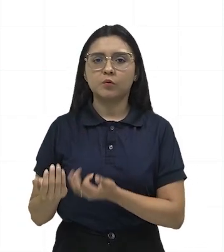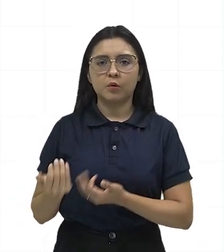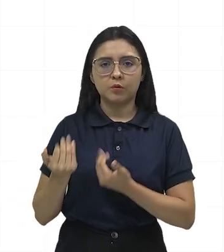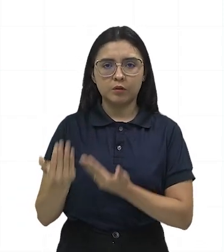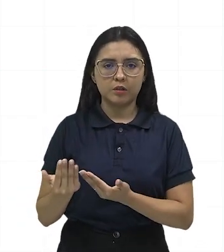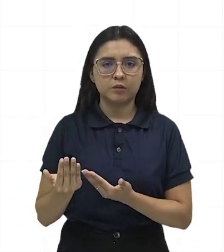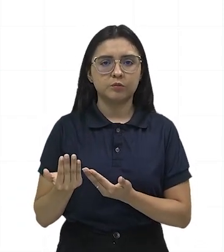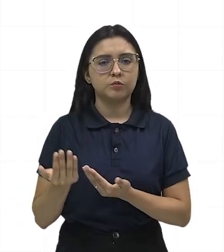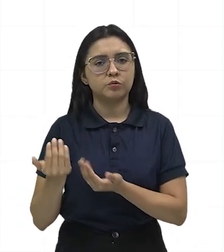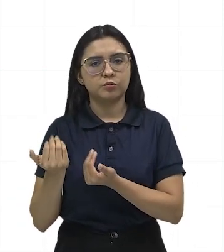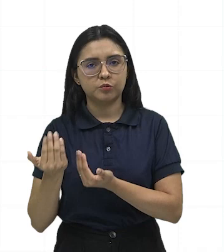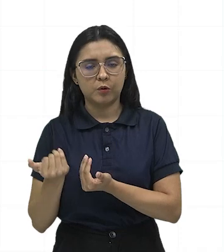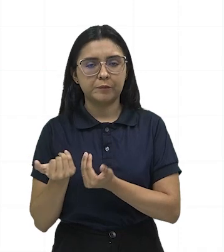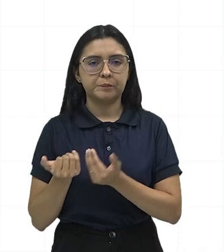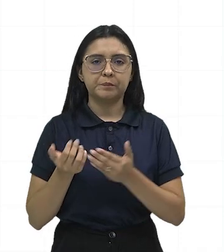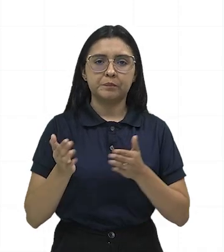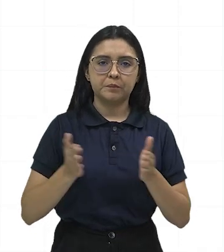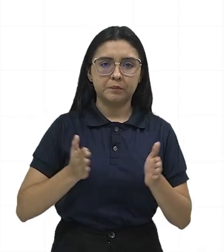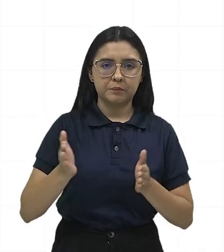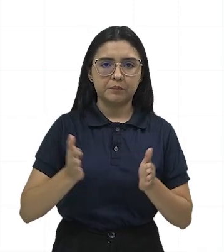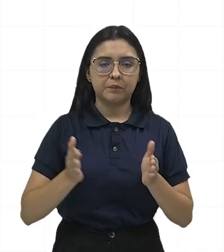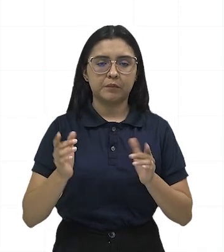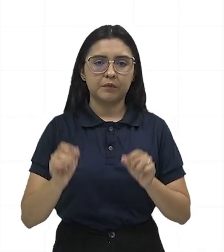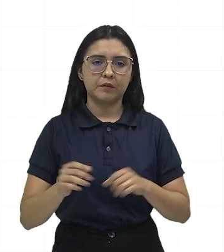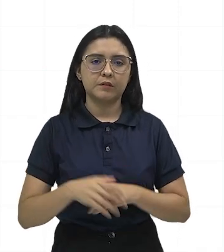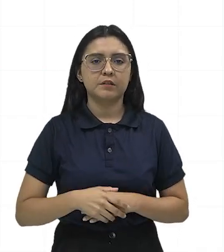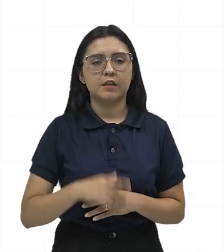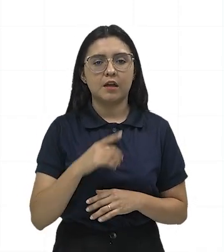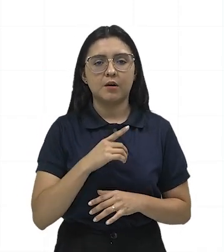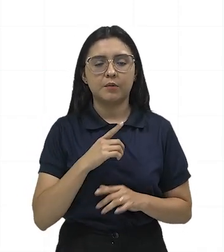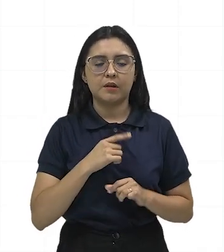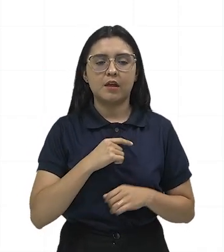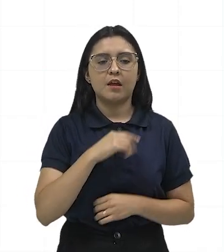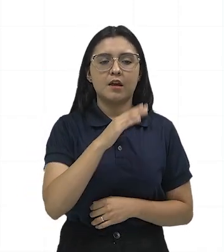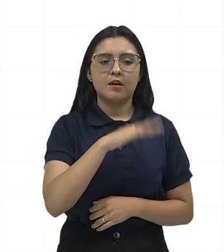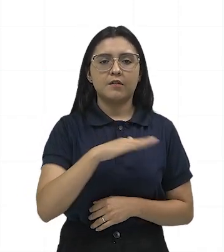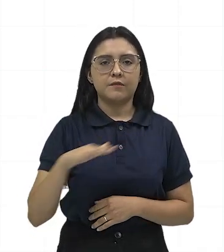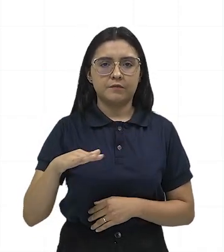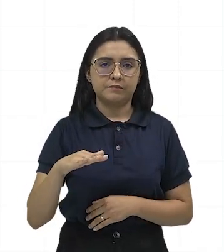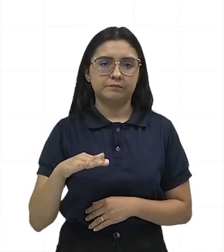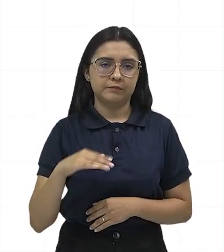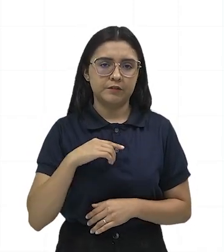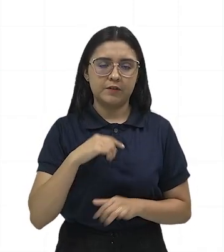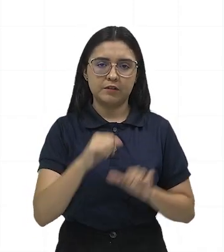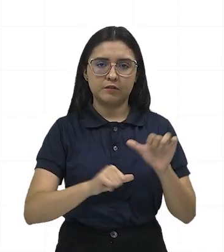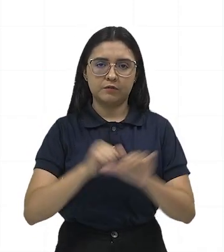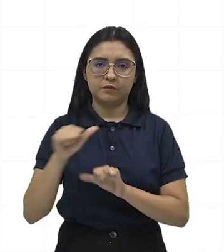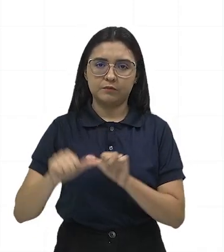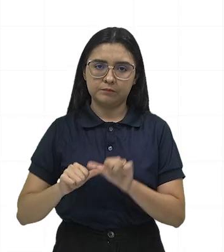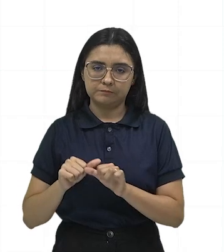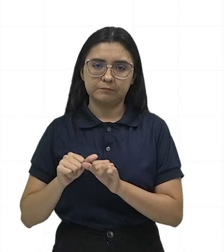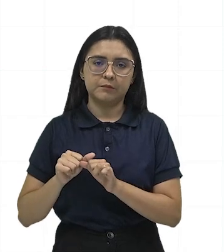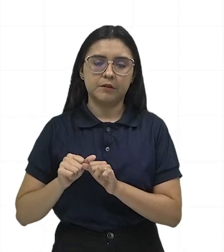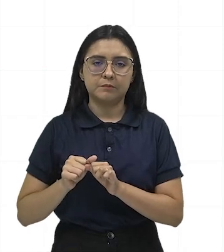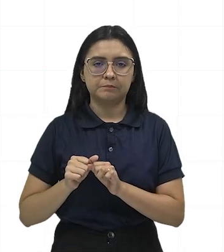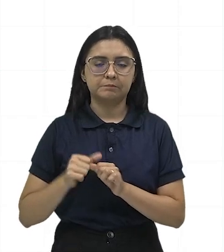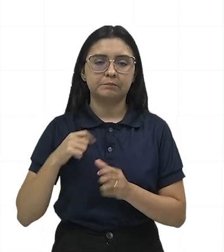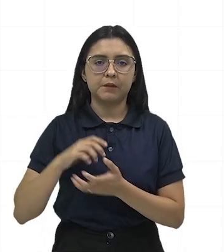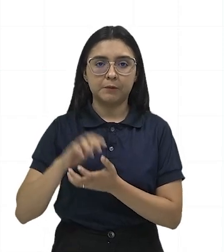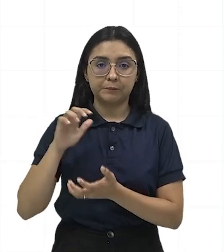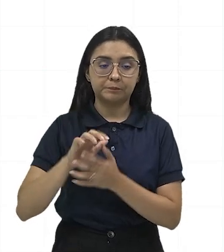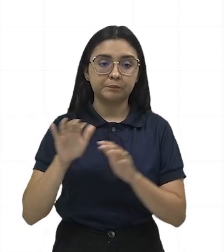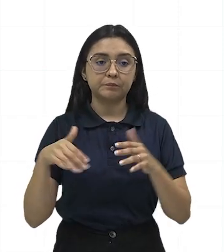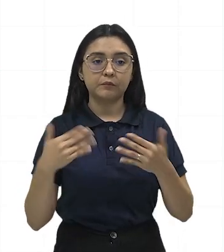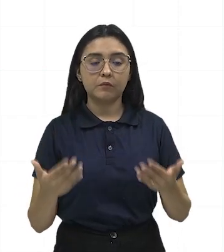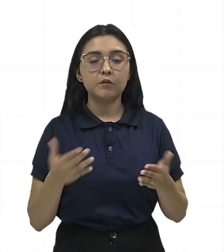dos jovens, daquela fase ali que está saindo da infância e indo para a fase adulta. Então, durante a